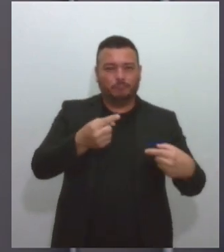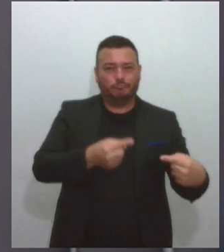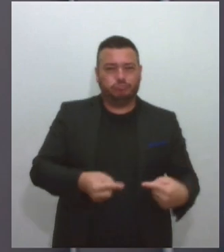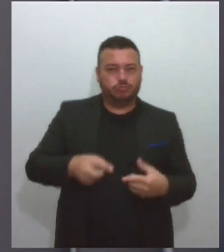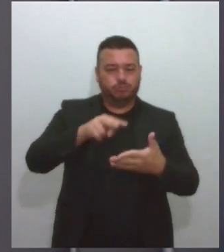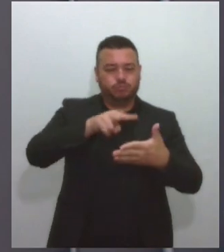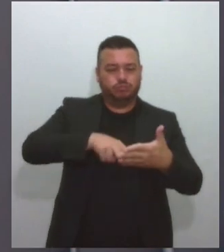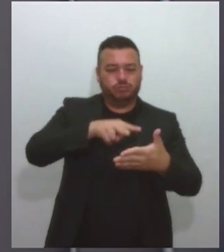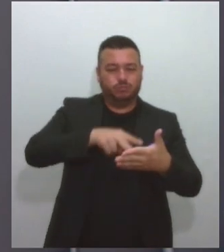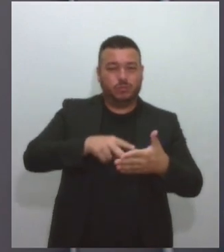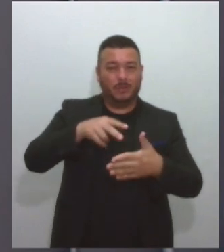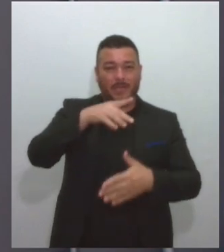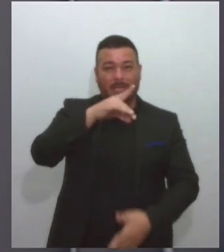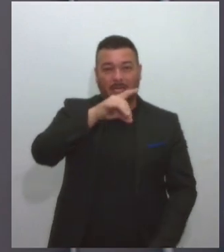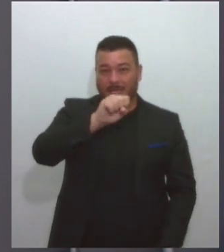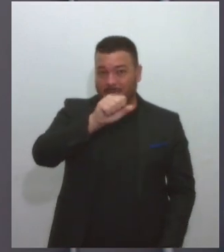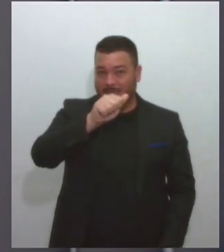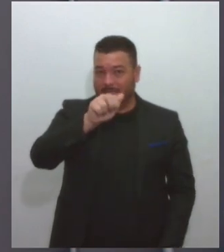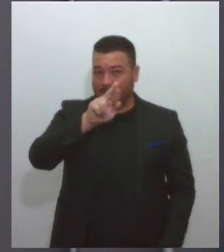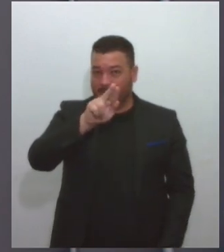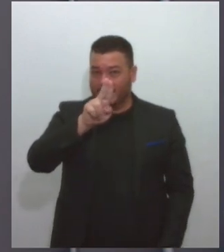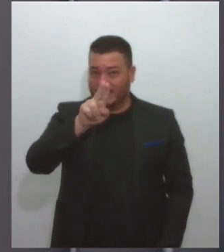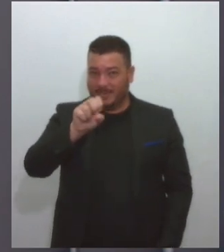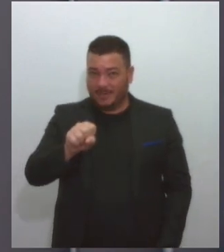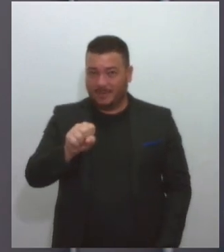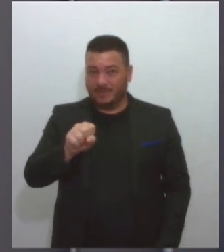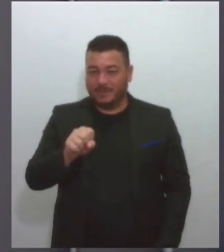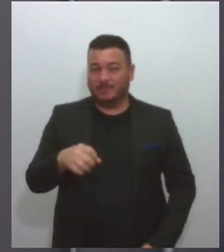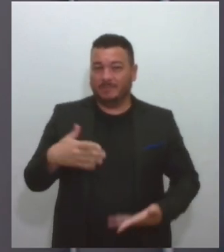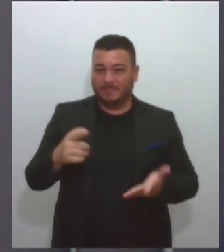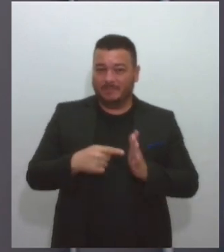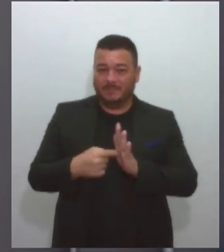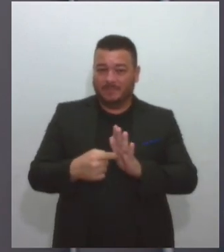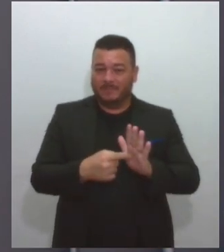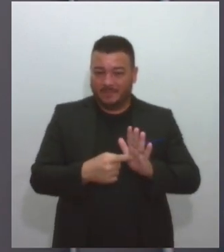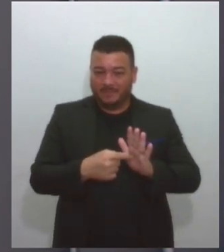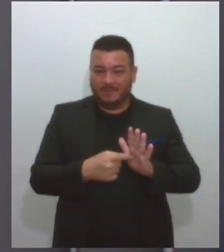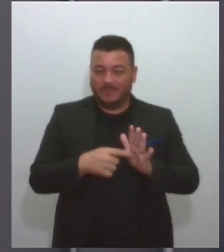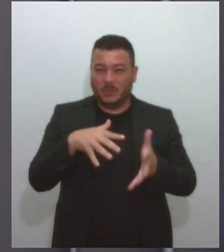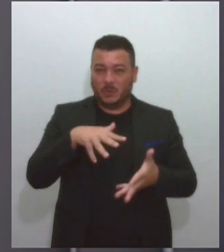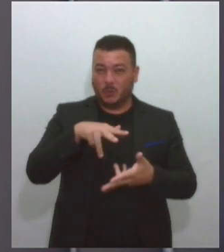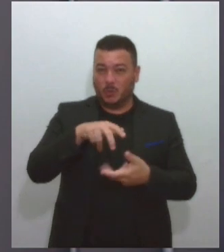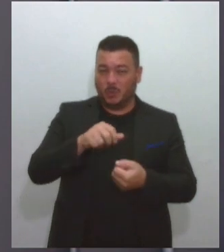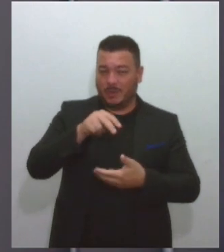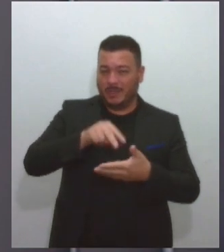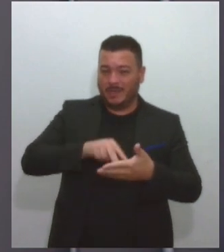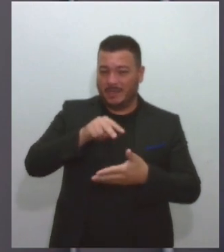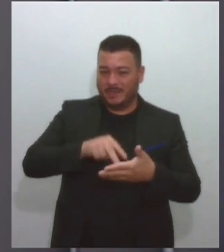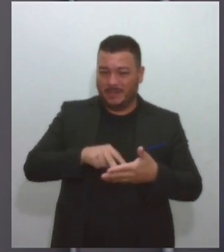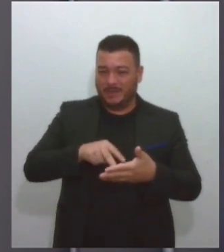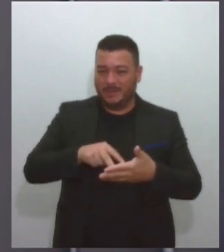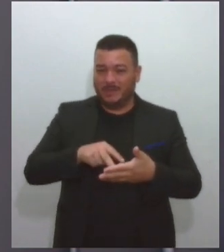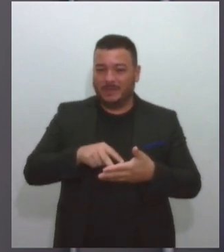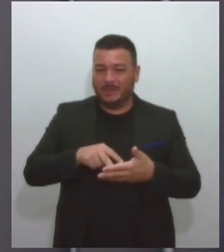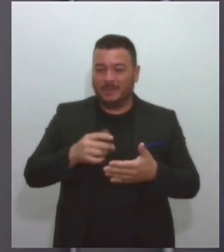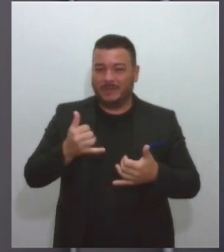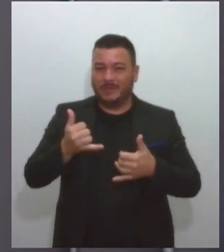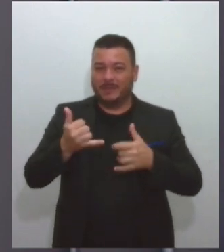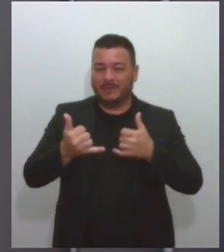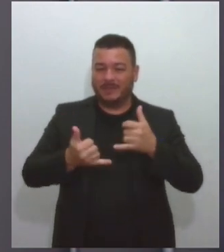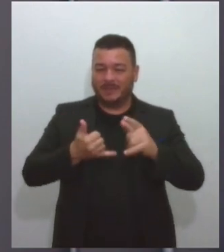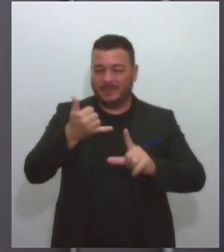e brincadeiras. Para apresentar o mundo da leitura de forma lúdica e